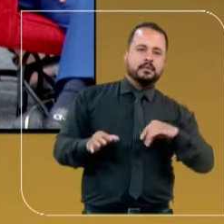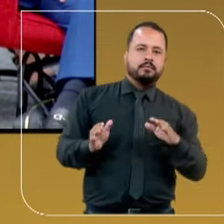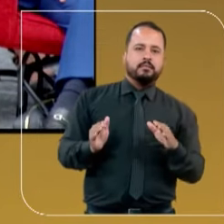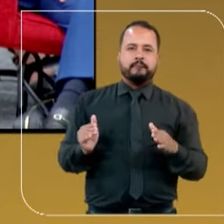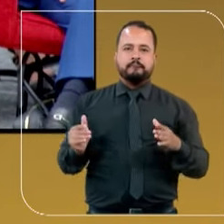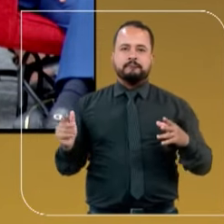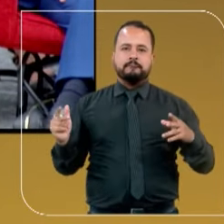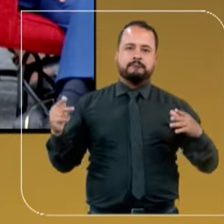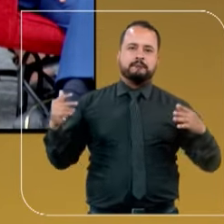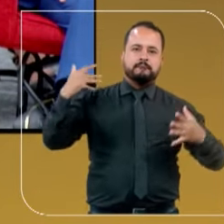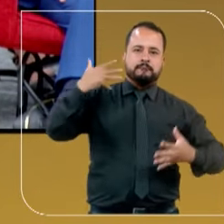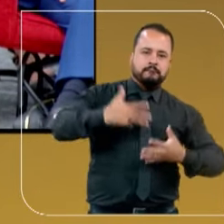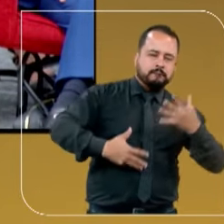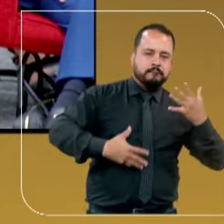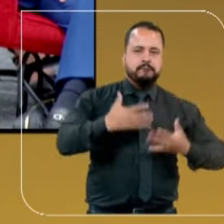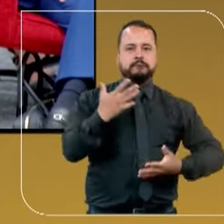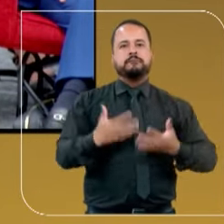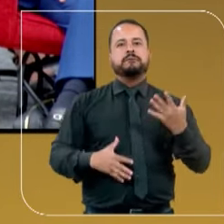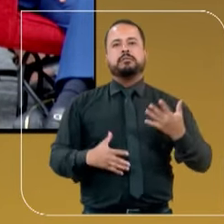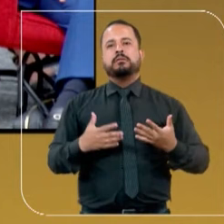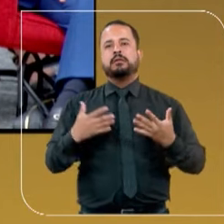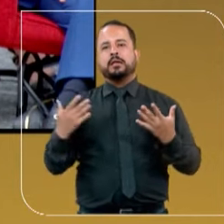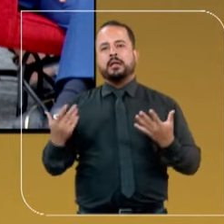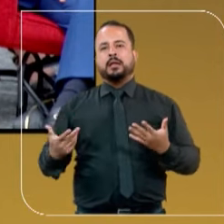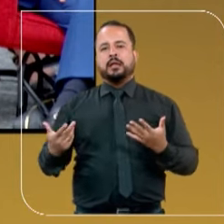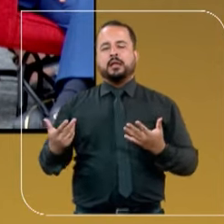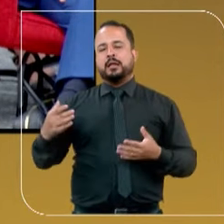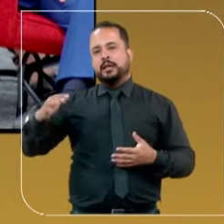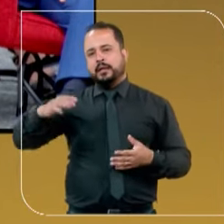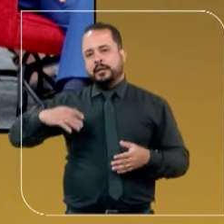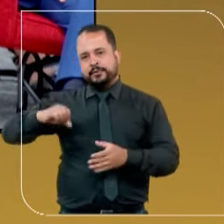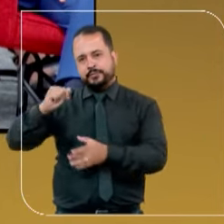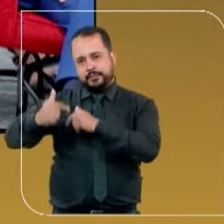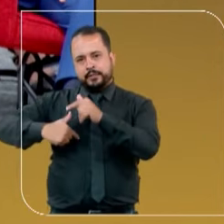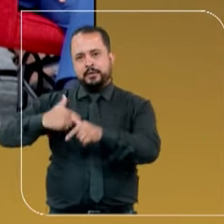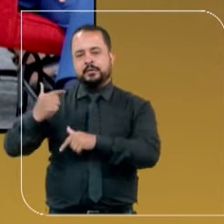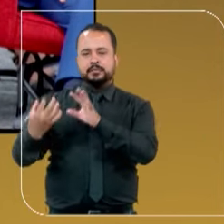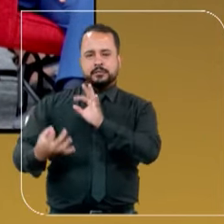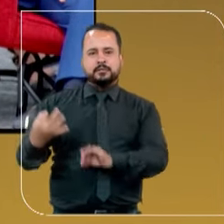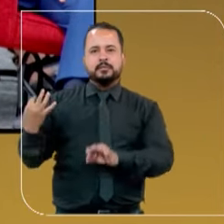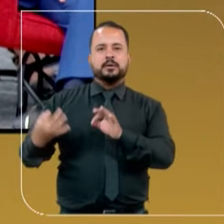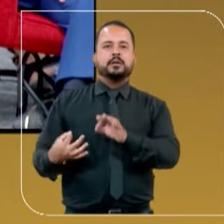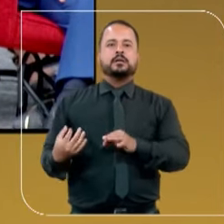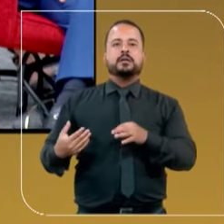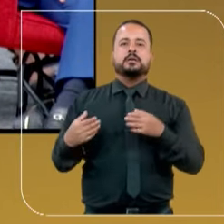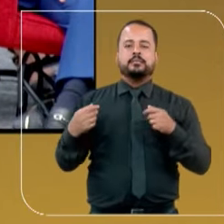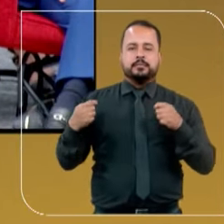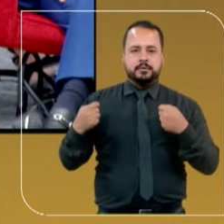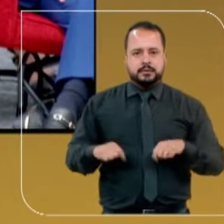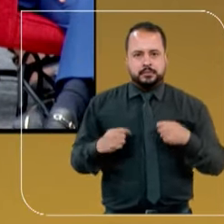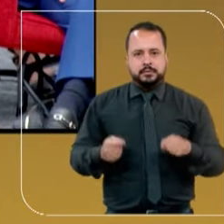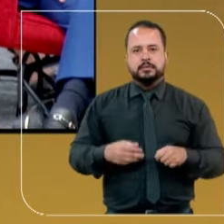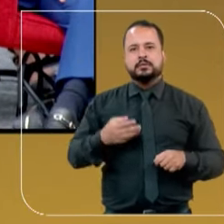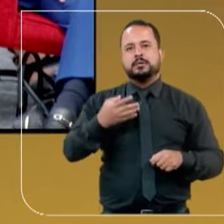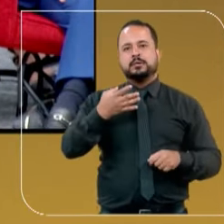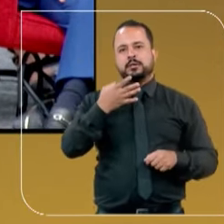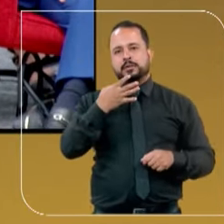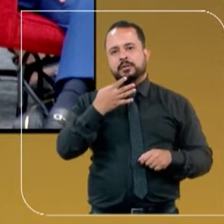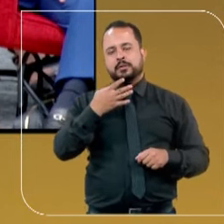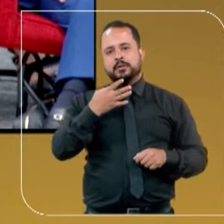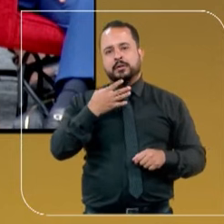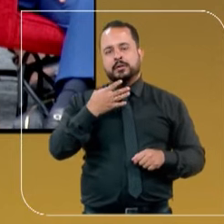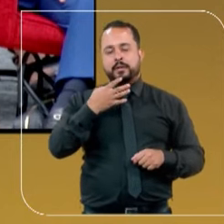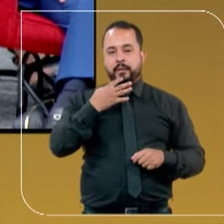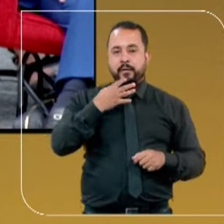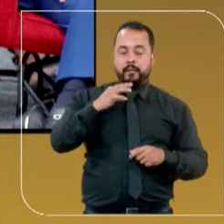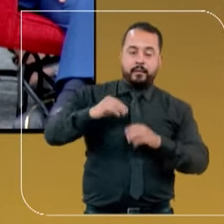das atividades jurisdicionais. Entendo ser crucial para a classe de juízes, já reconhecida por sua produtividade e